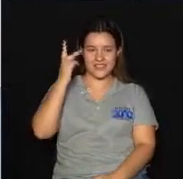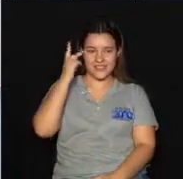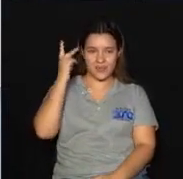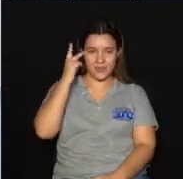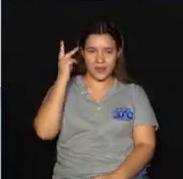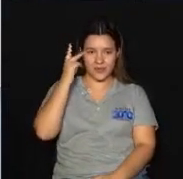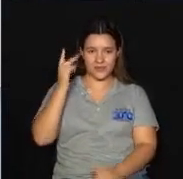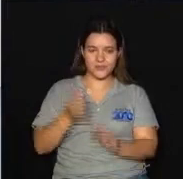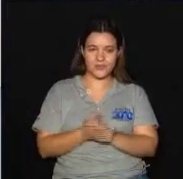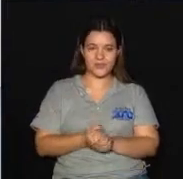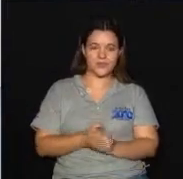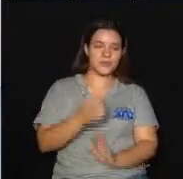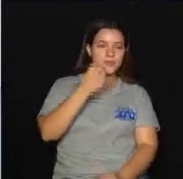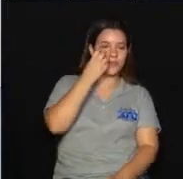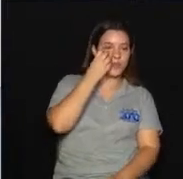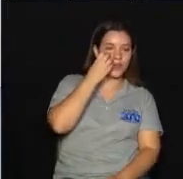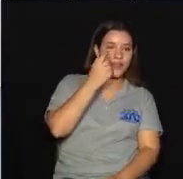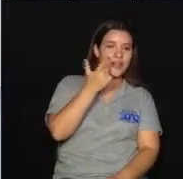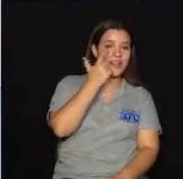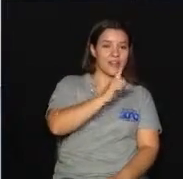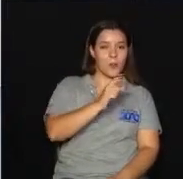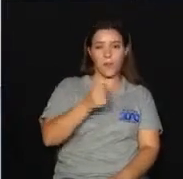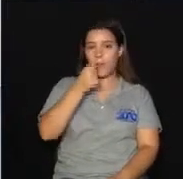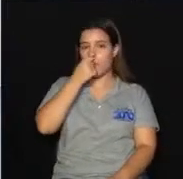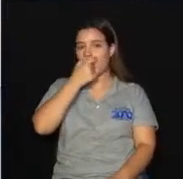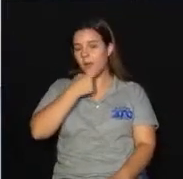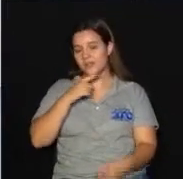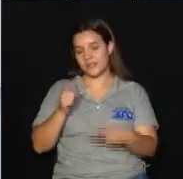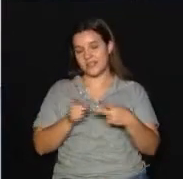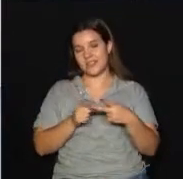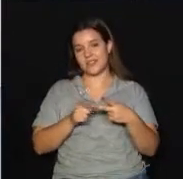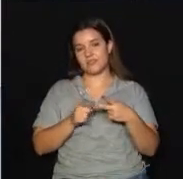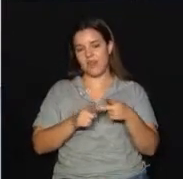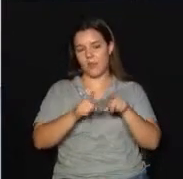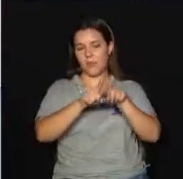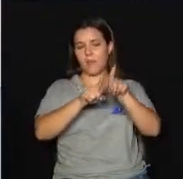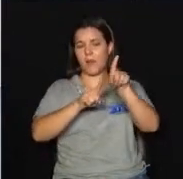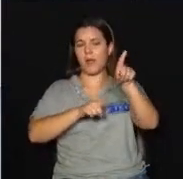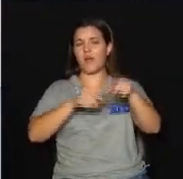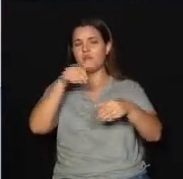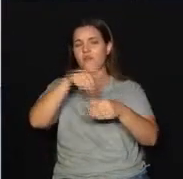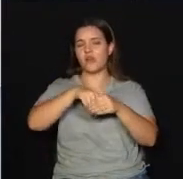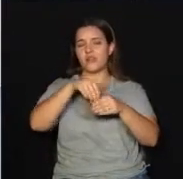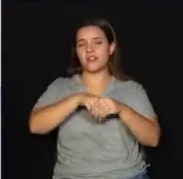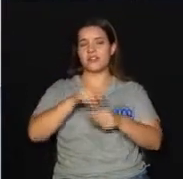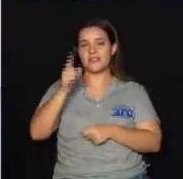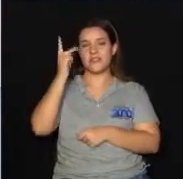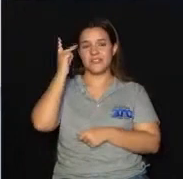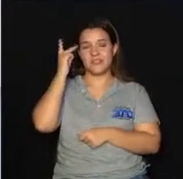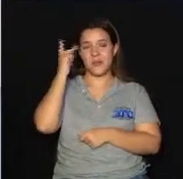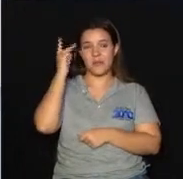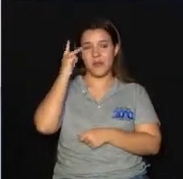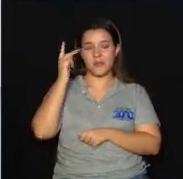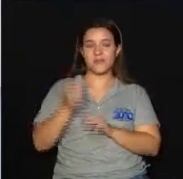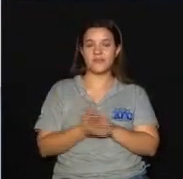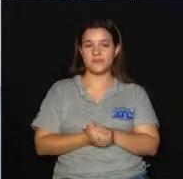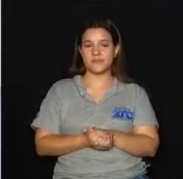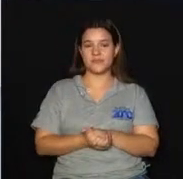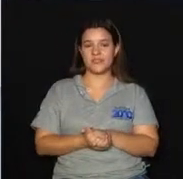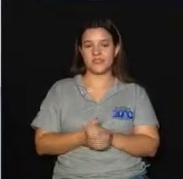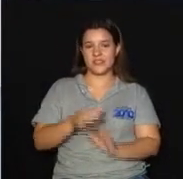A diferença, Bruno Covas eleito e o Guilherme Boulos na segunda colocação. Em São Paulo, a diferença ficou